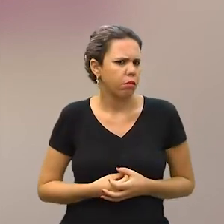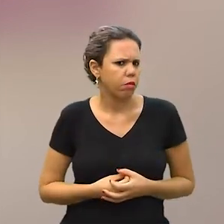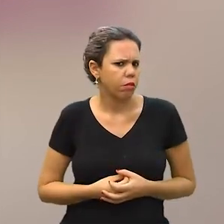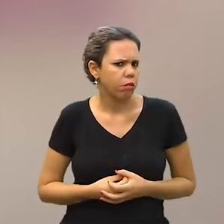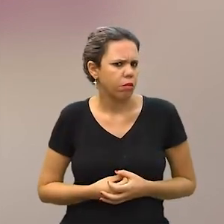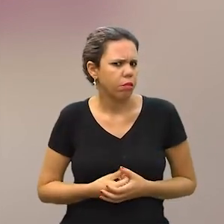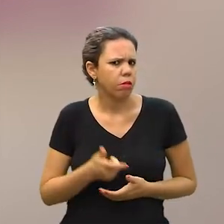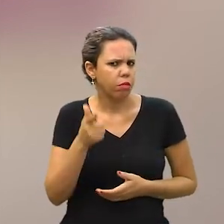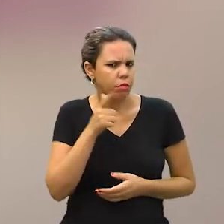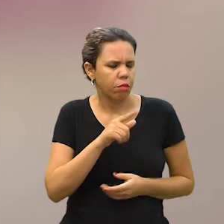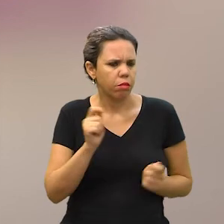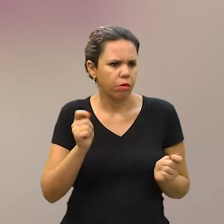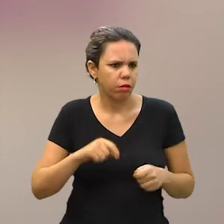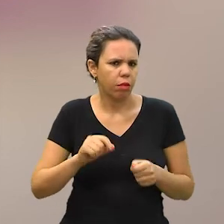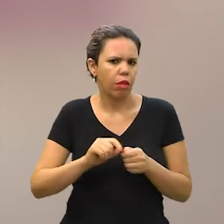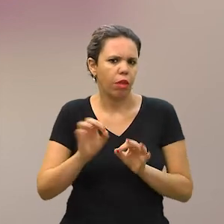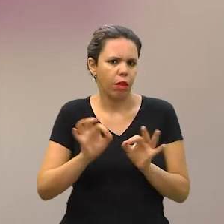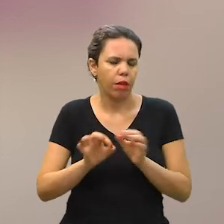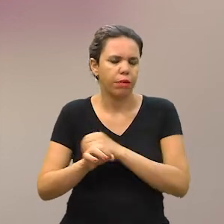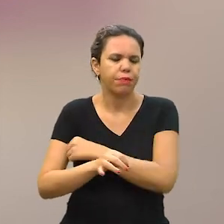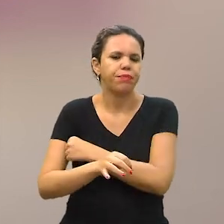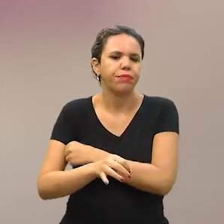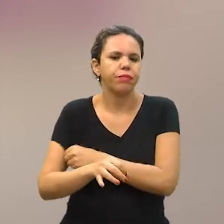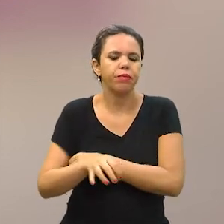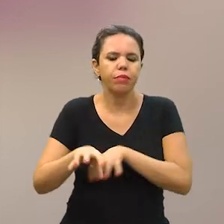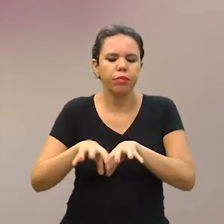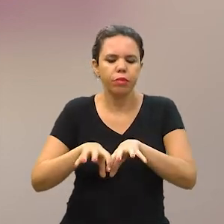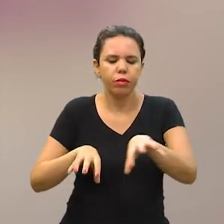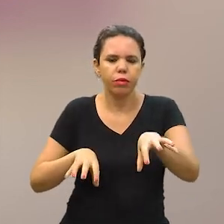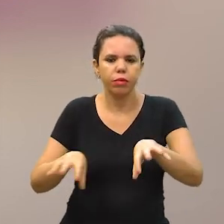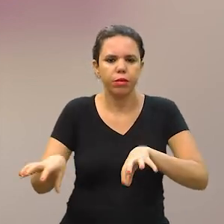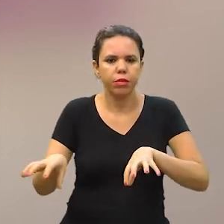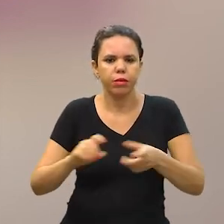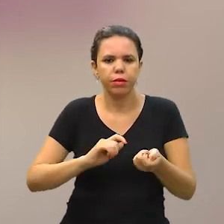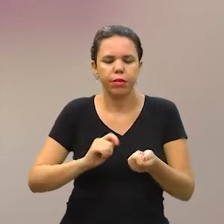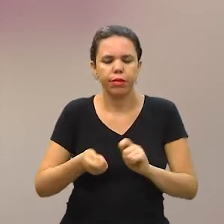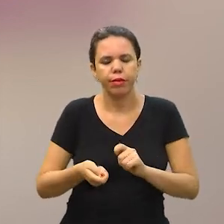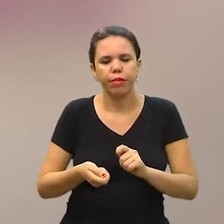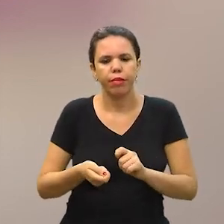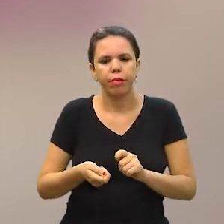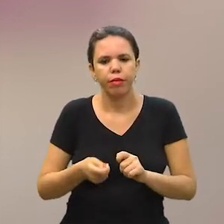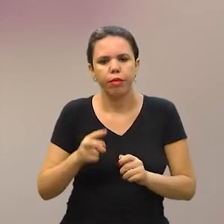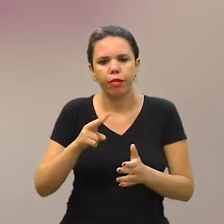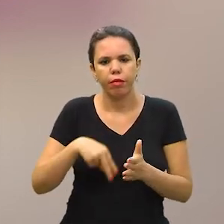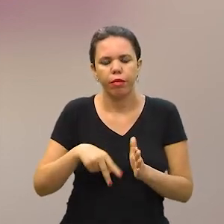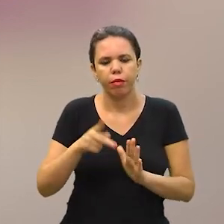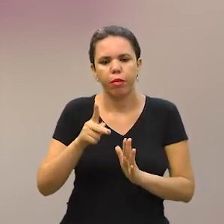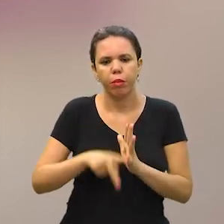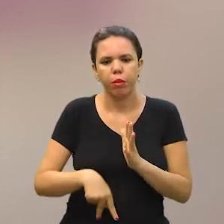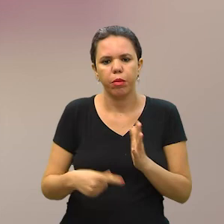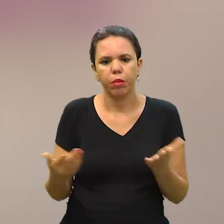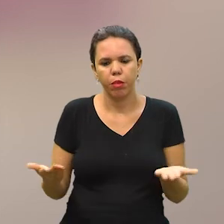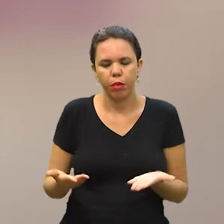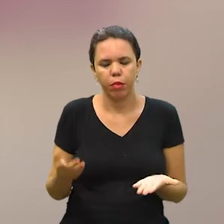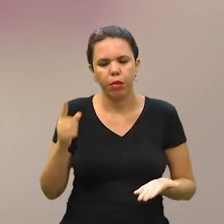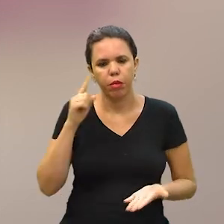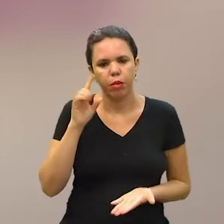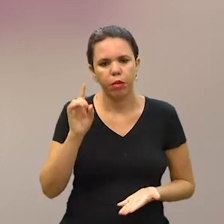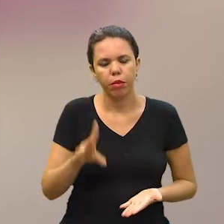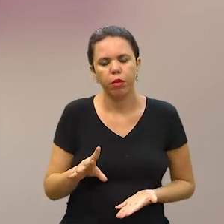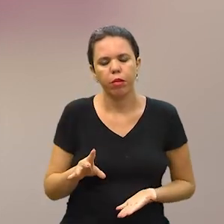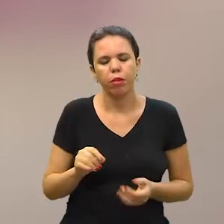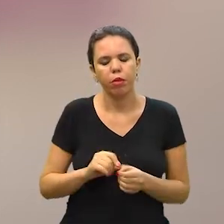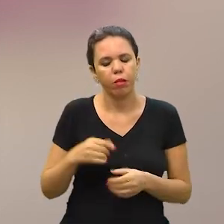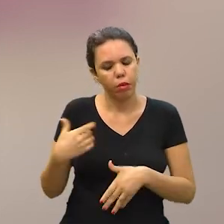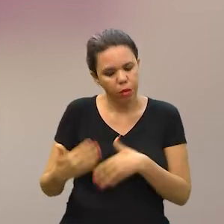mas a gente consegue, na organização, desmembrar isso. Então, assim, vamos ler uma página por dia, 2 páginas por dia, e